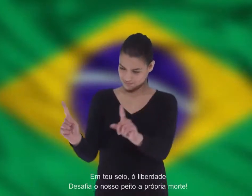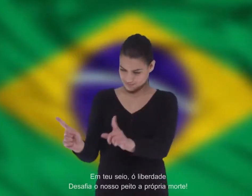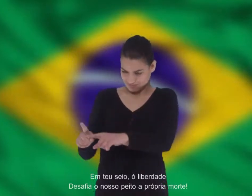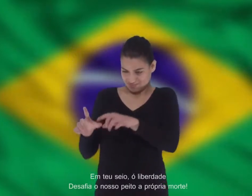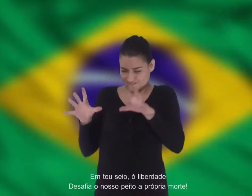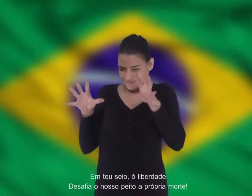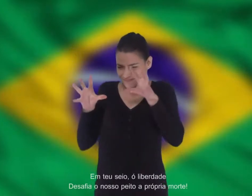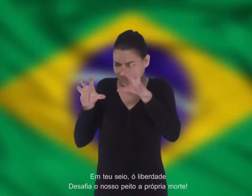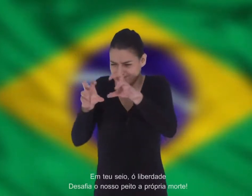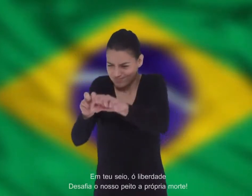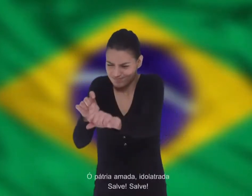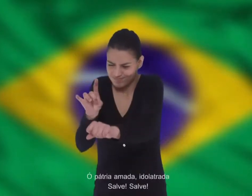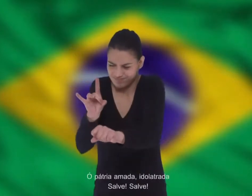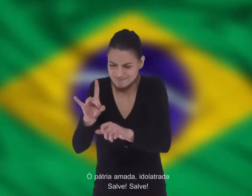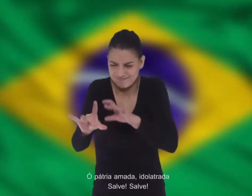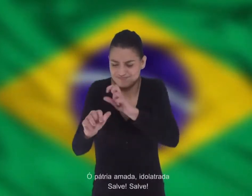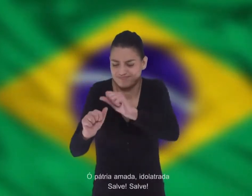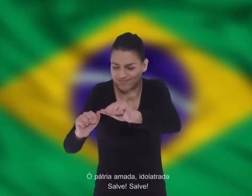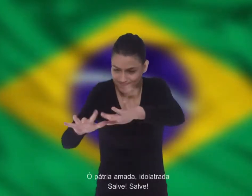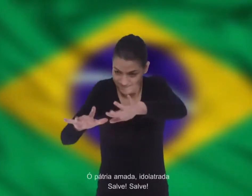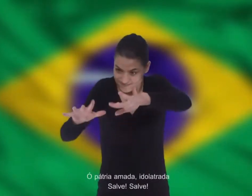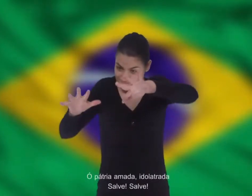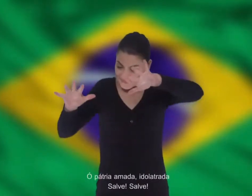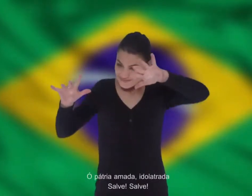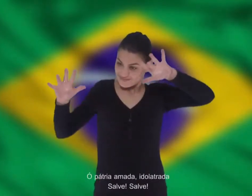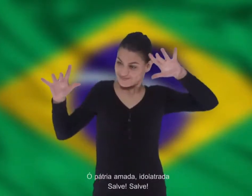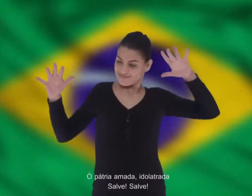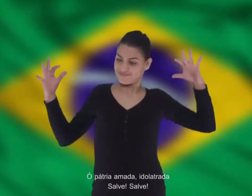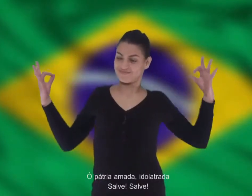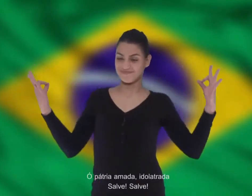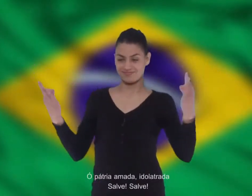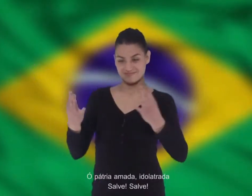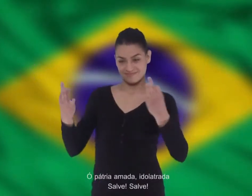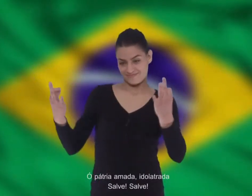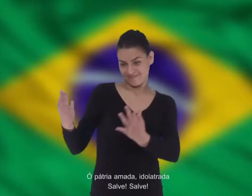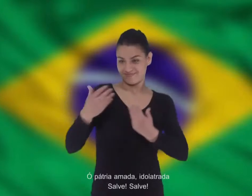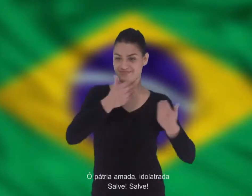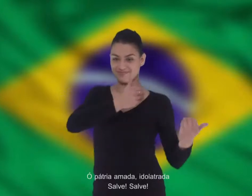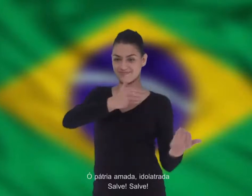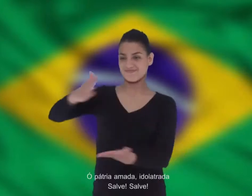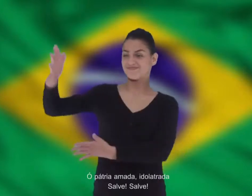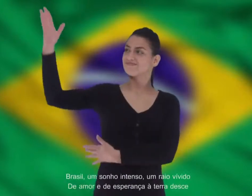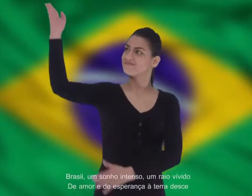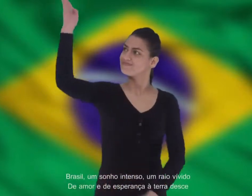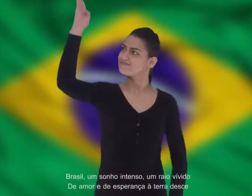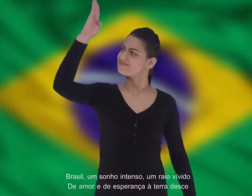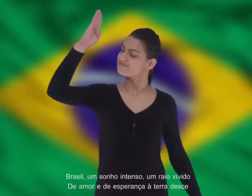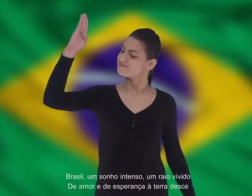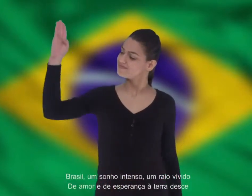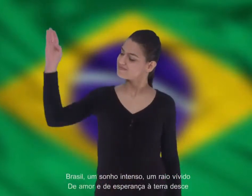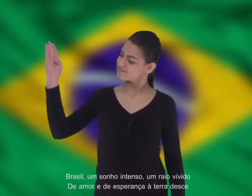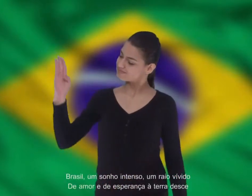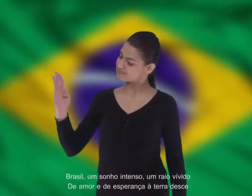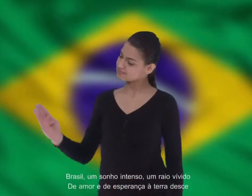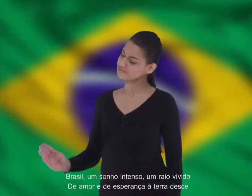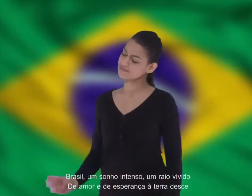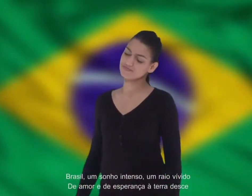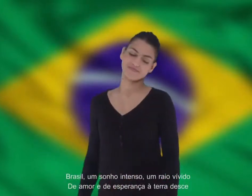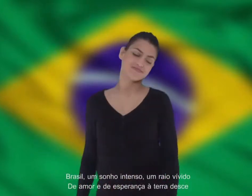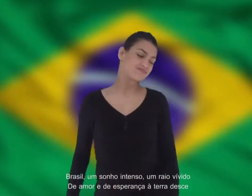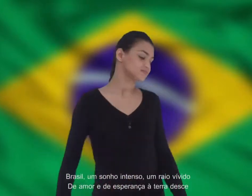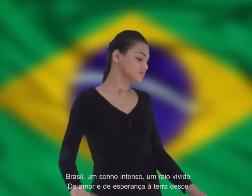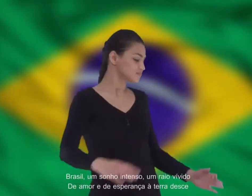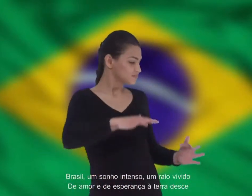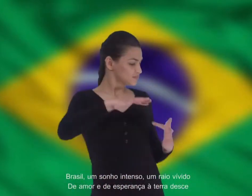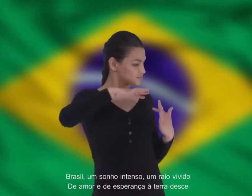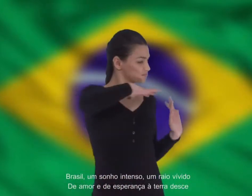à própria morte. Ó pátria amada, o batalho sobre o salve. Brasil, um sonho intenso,